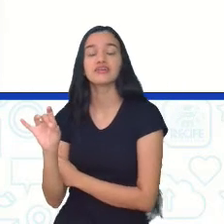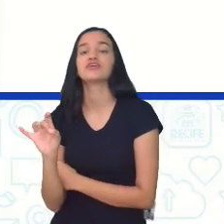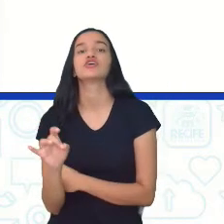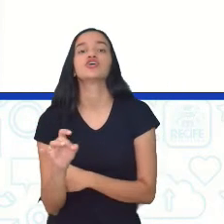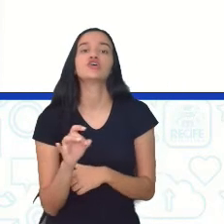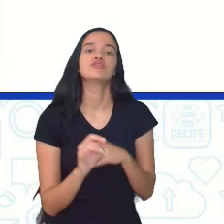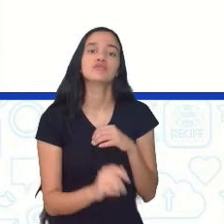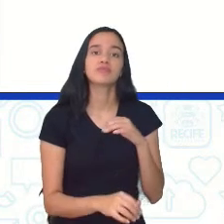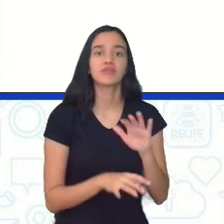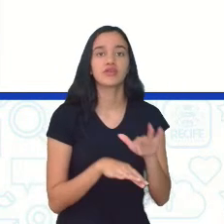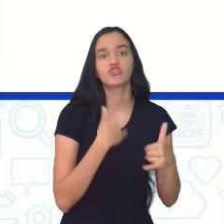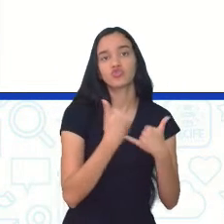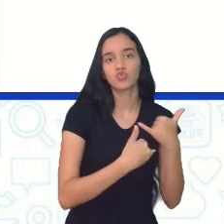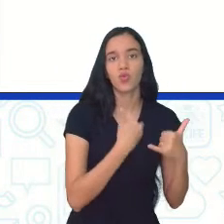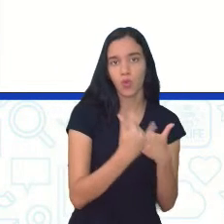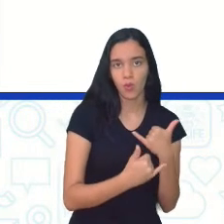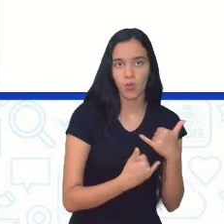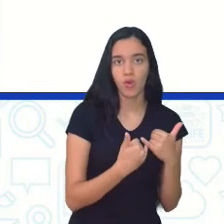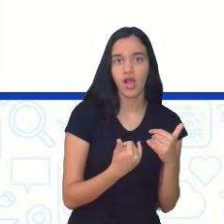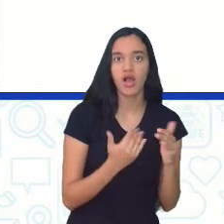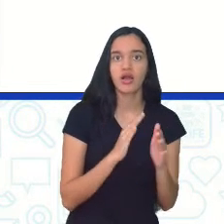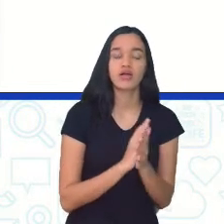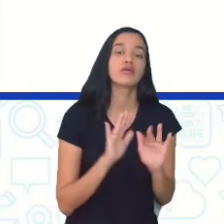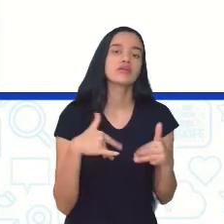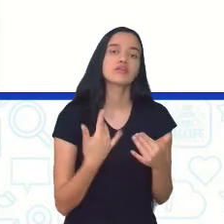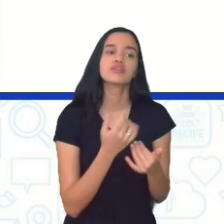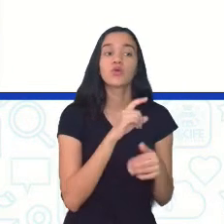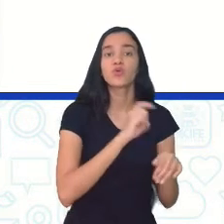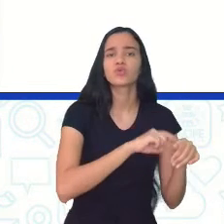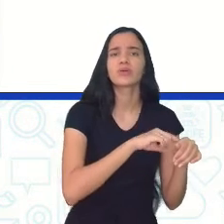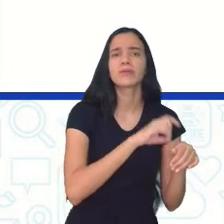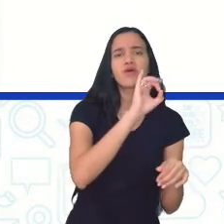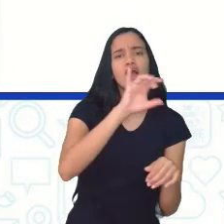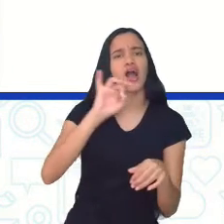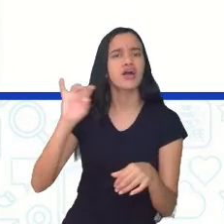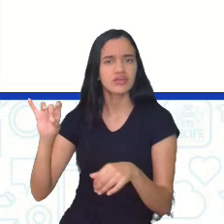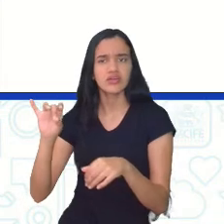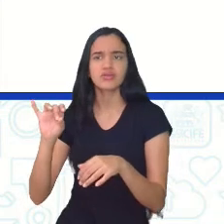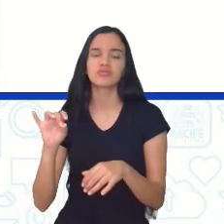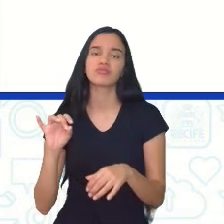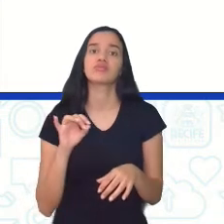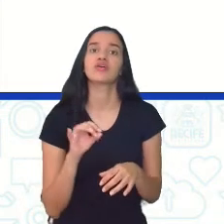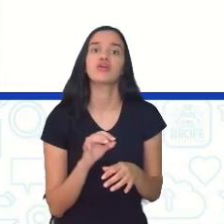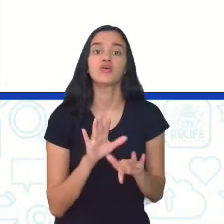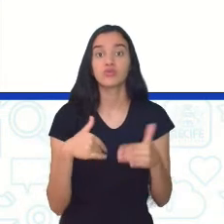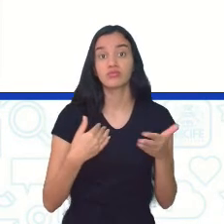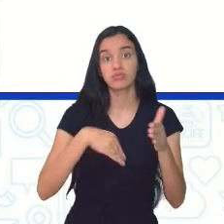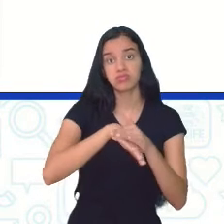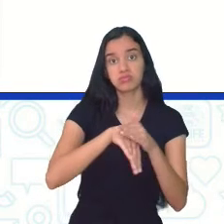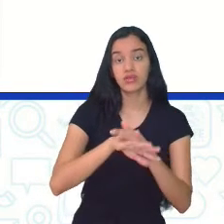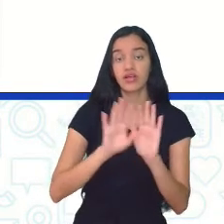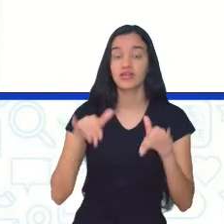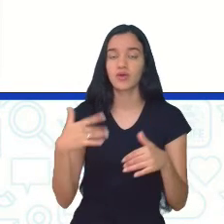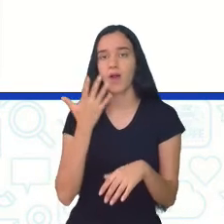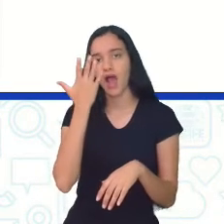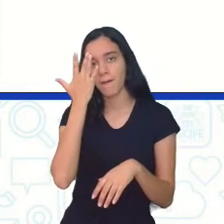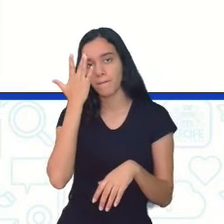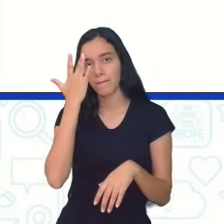jogou a mesma quantidade de tempo. Quanto tempo cada um deles jogou nessa partida? Gente,